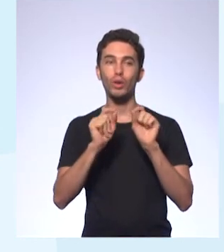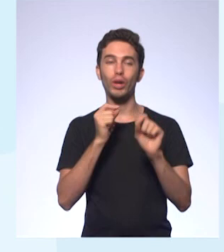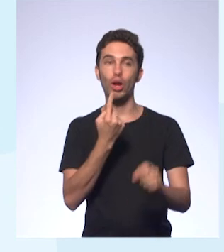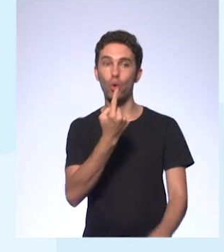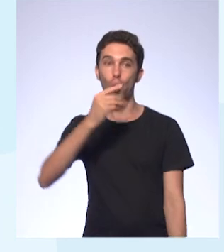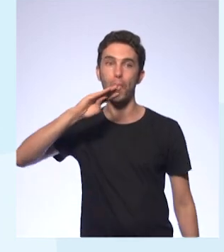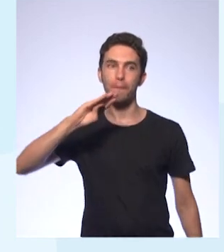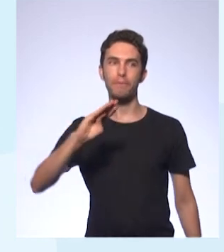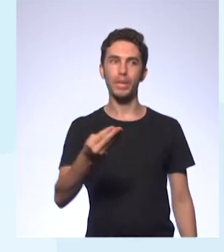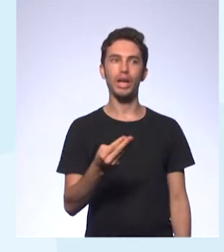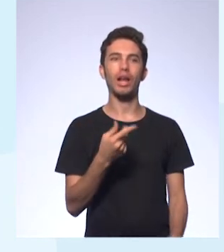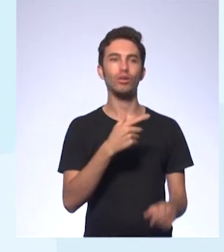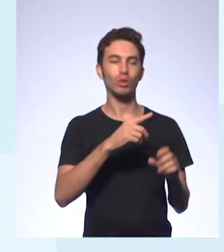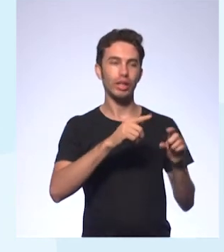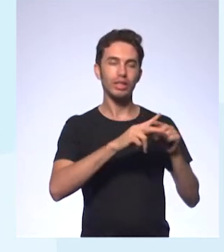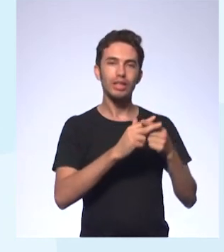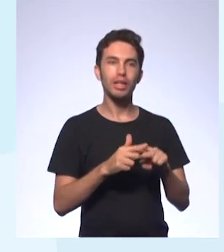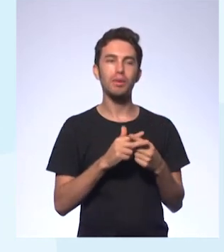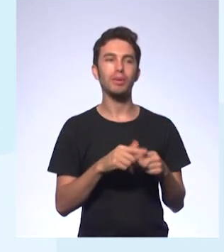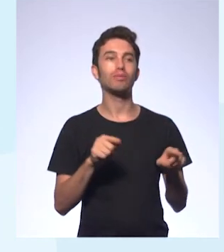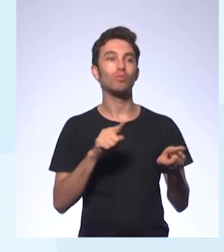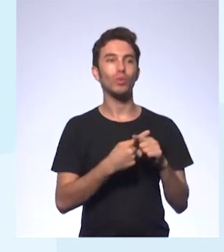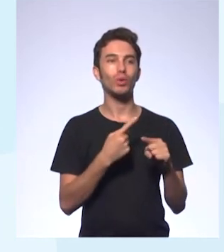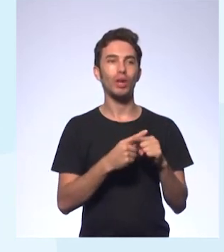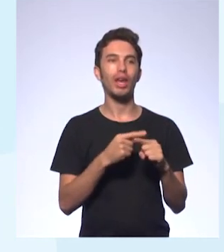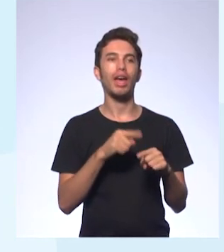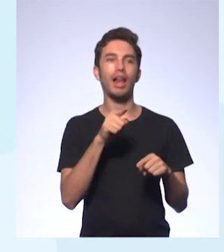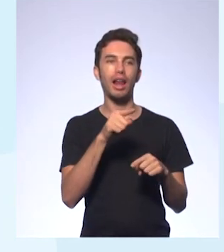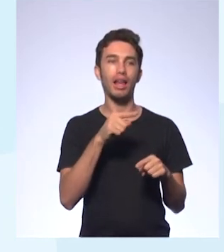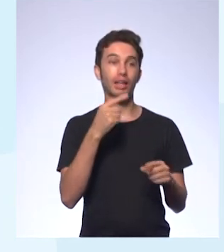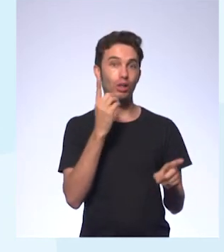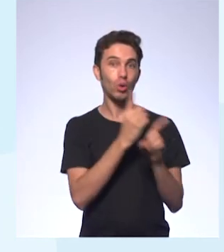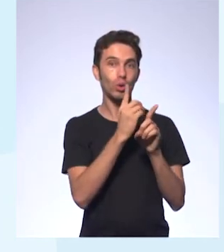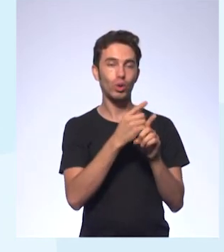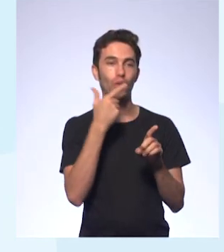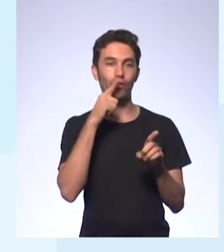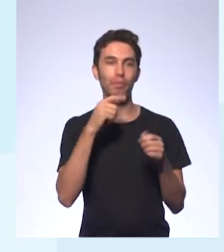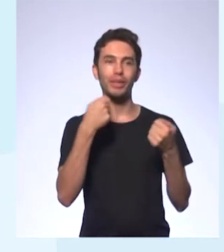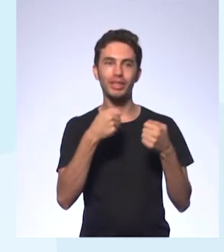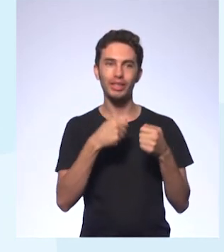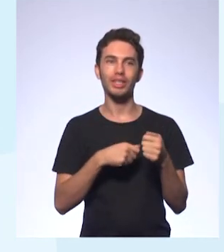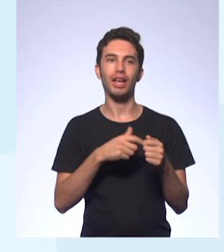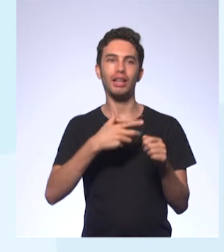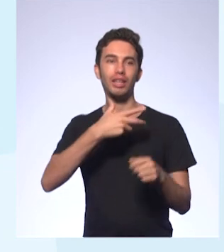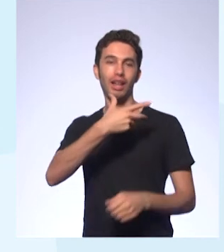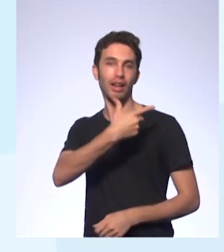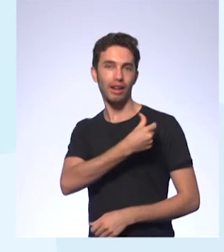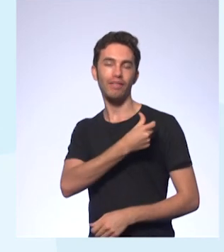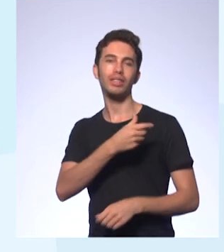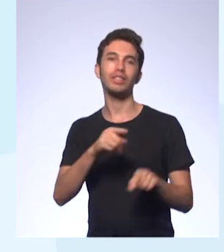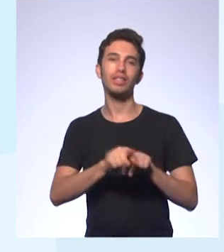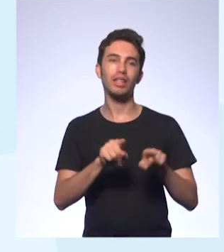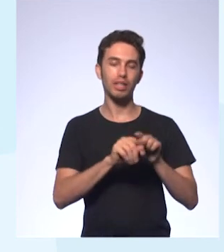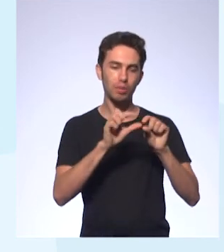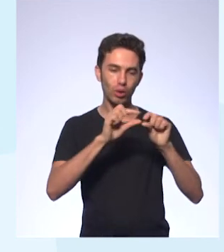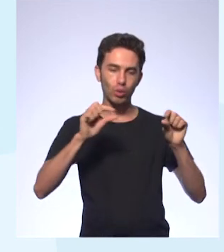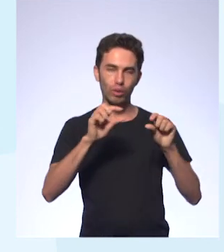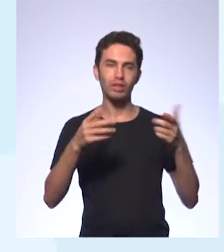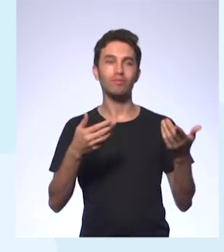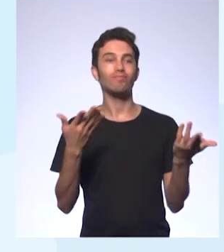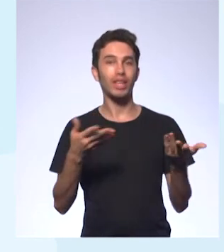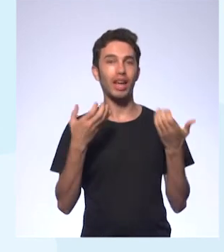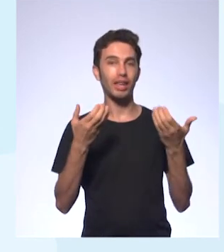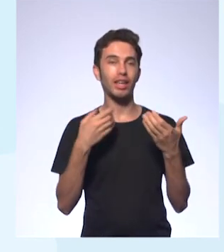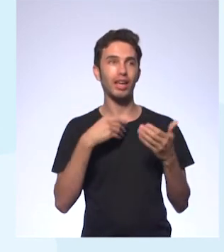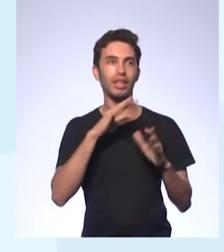o mundo precisará de tantas seringas quanto as doses de vacinas. E o objetivo é garantir que esse tipo de equipamento chegue